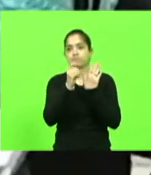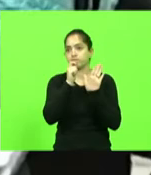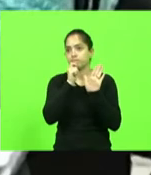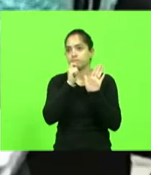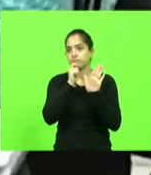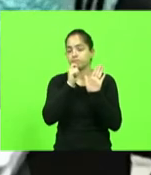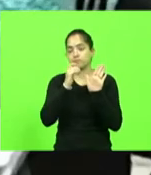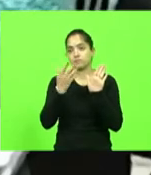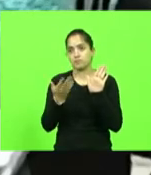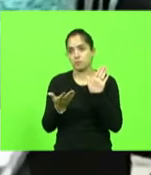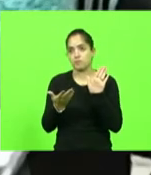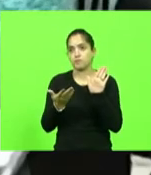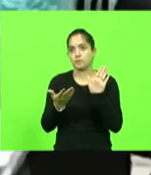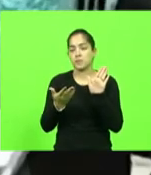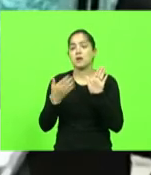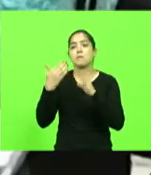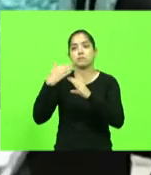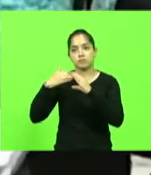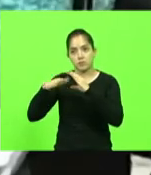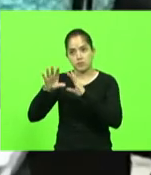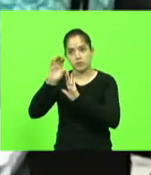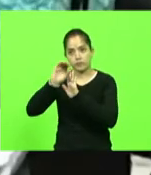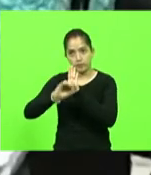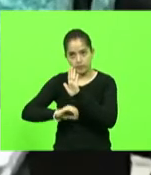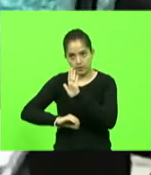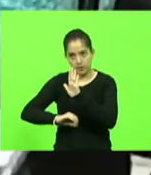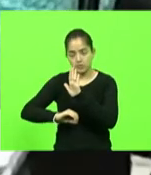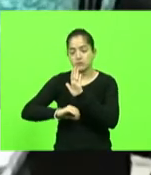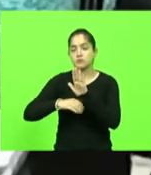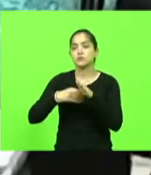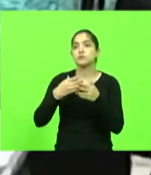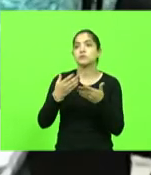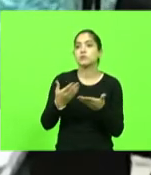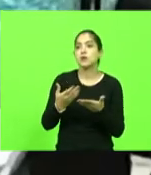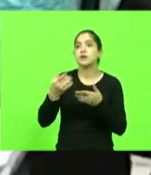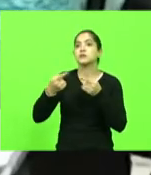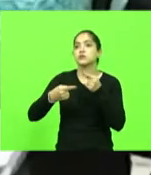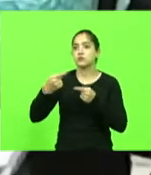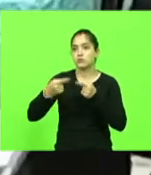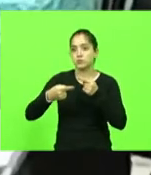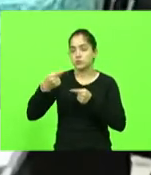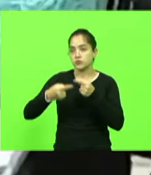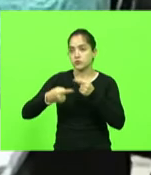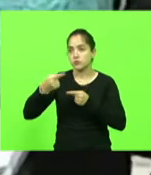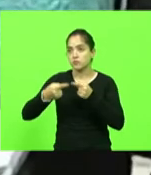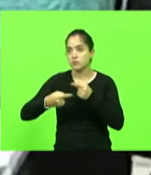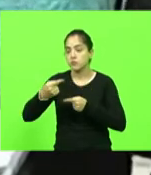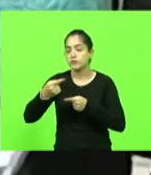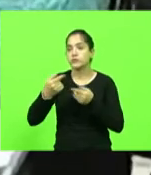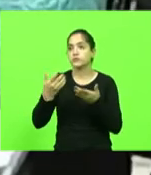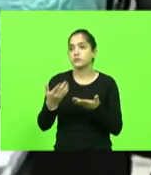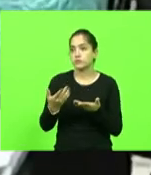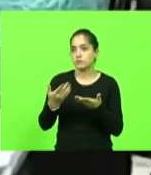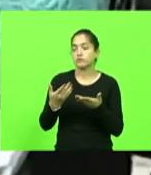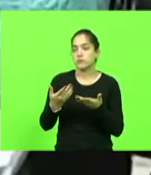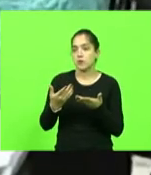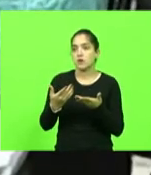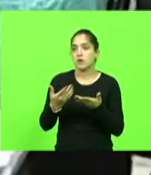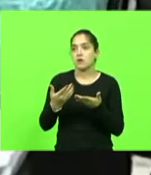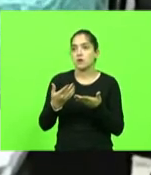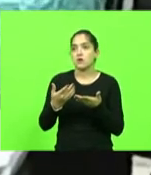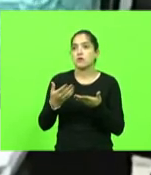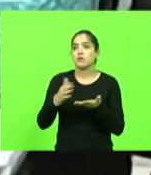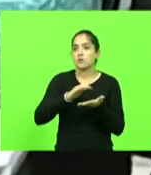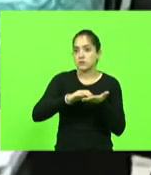Mas encaminhamos ofício pela própria SDS, discutimos em CIB, discutimos com a própria Secretaria de